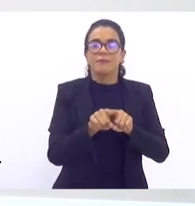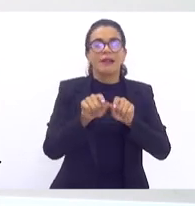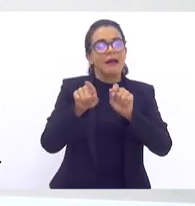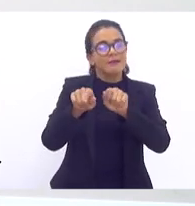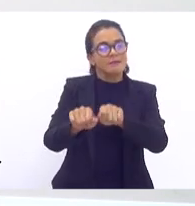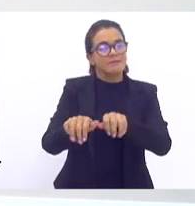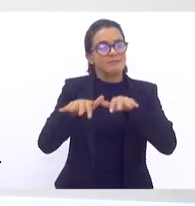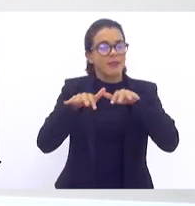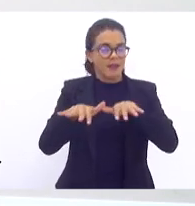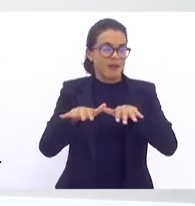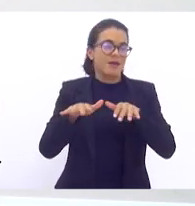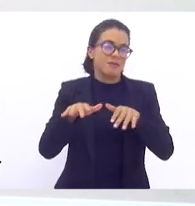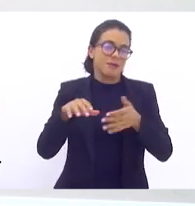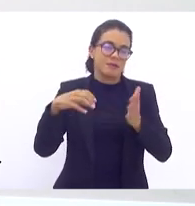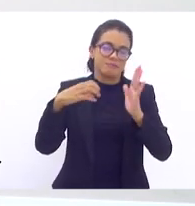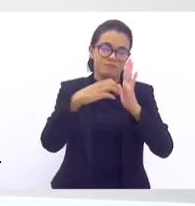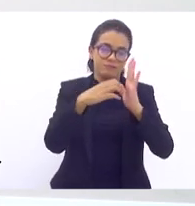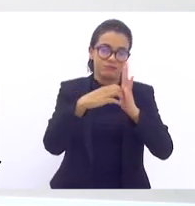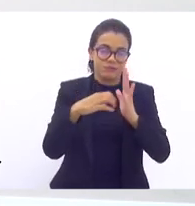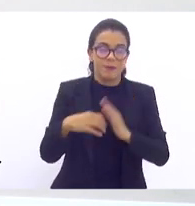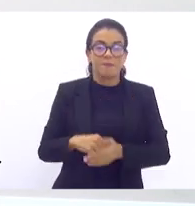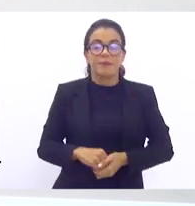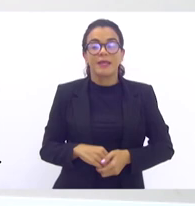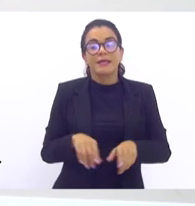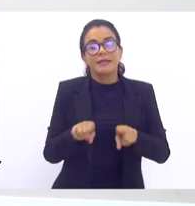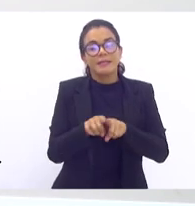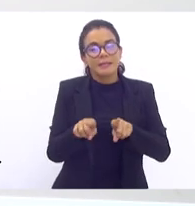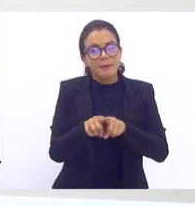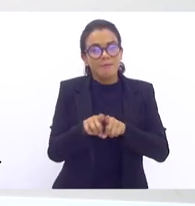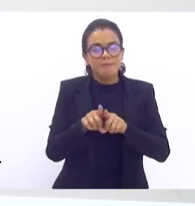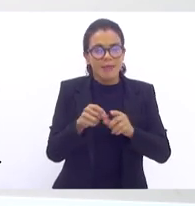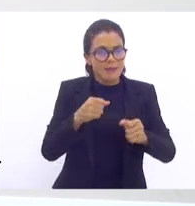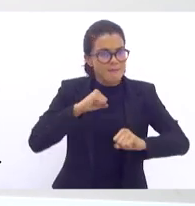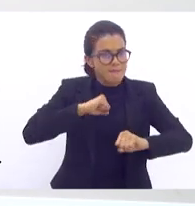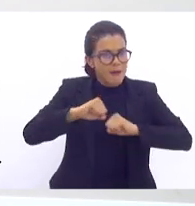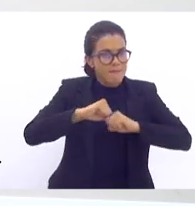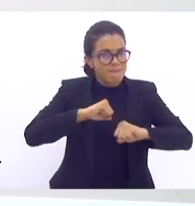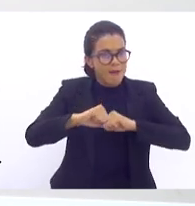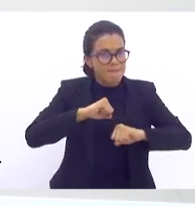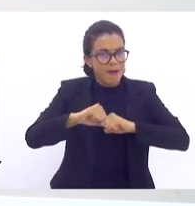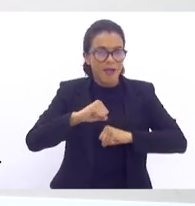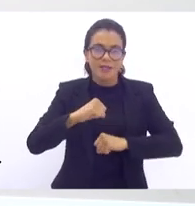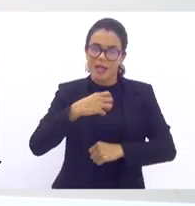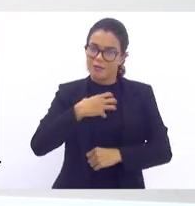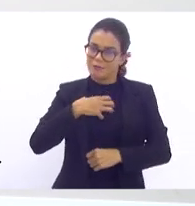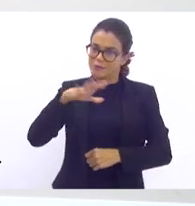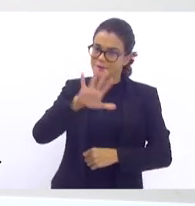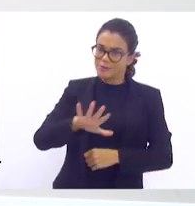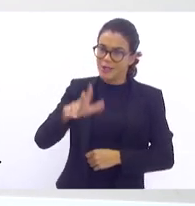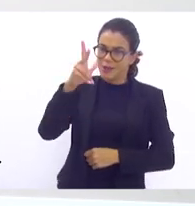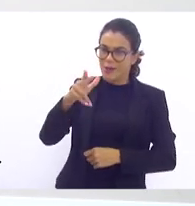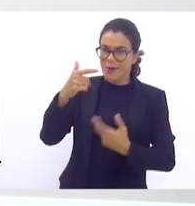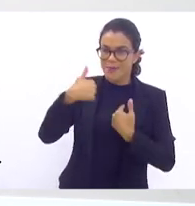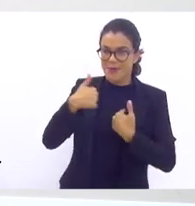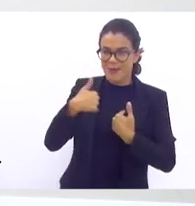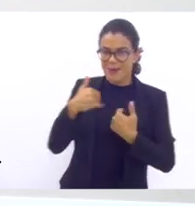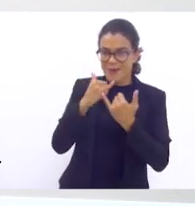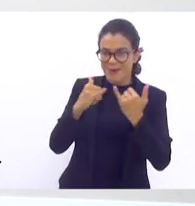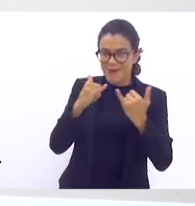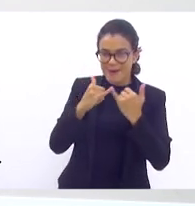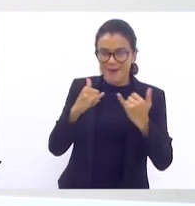Deputado altineu ser irmão que batalha tem um estilo mais parecido com meu de enfrentamento lá no